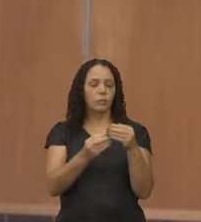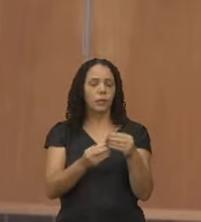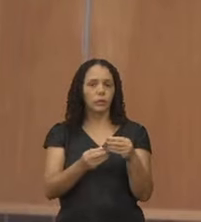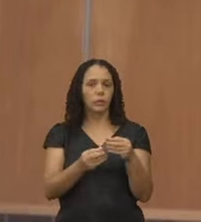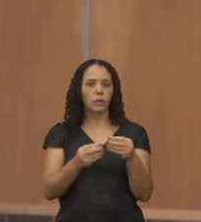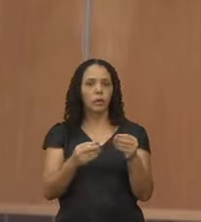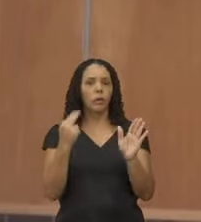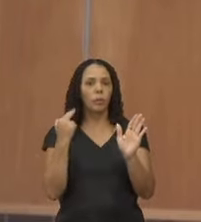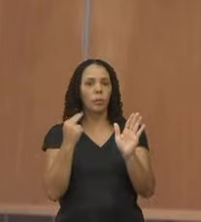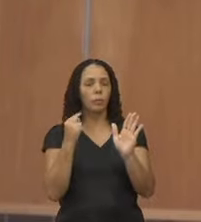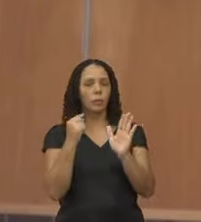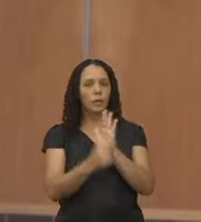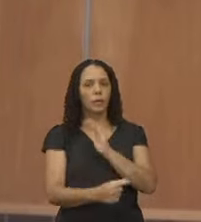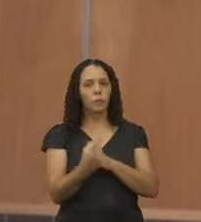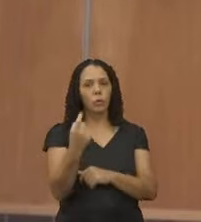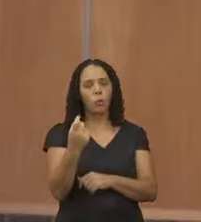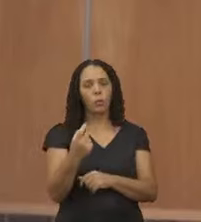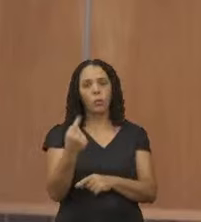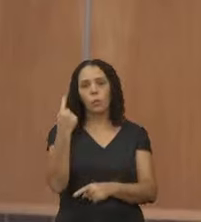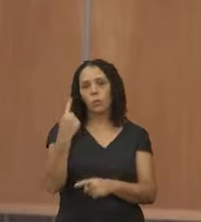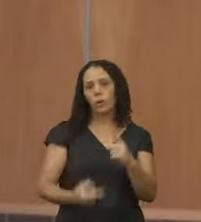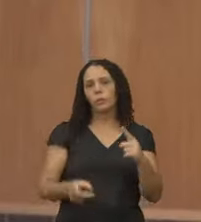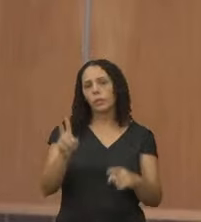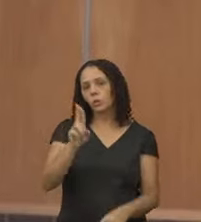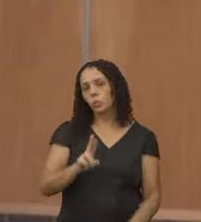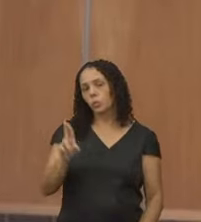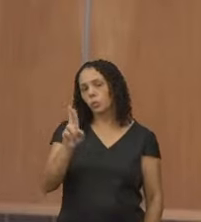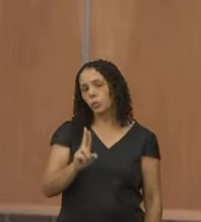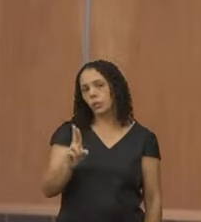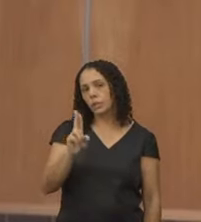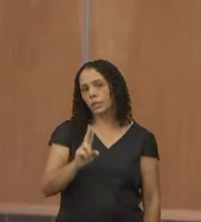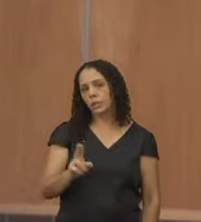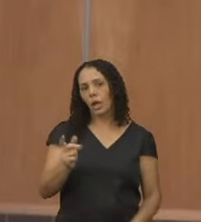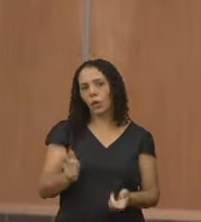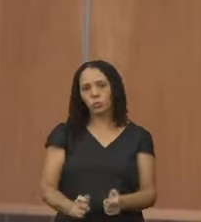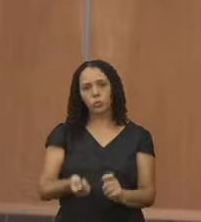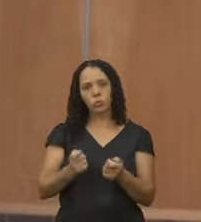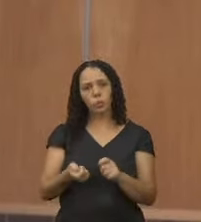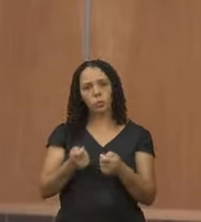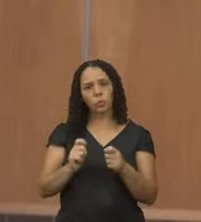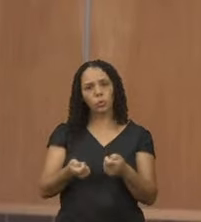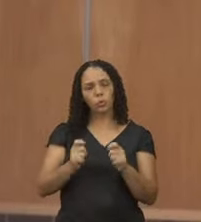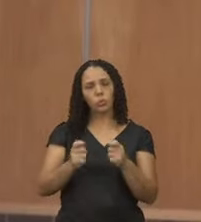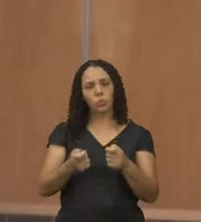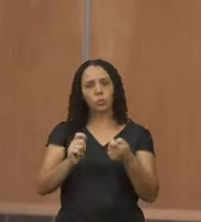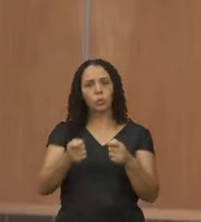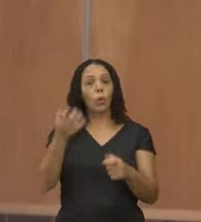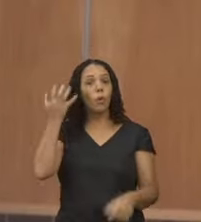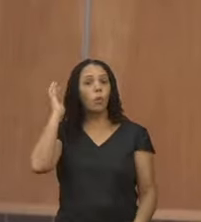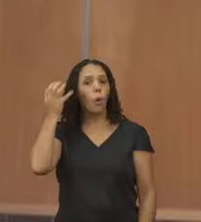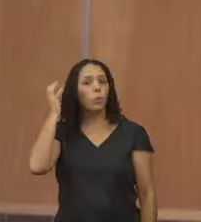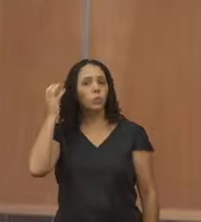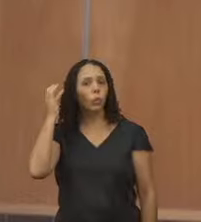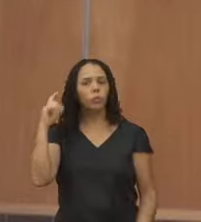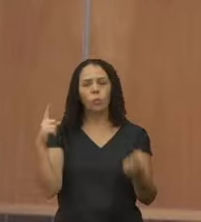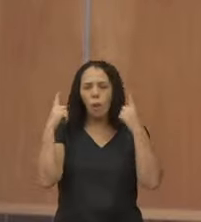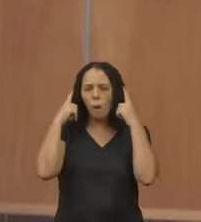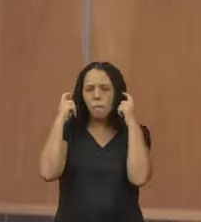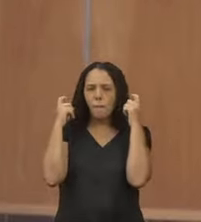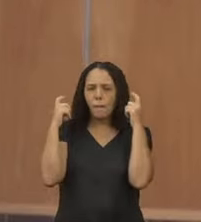parágrafo único, fica vedado a utilização de veículos de tração animal com aparelhos de som em